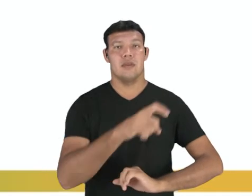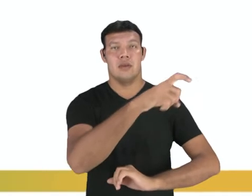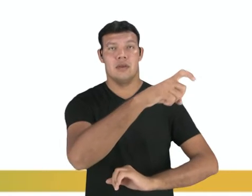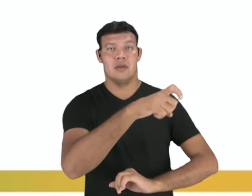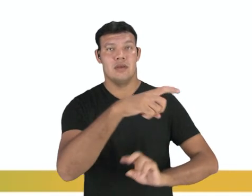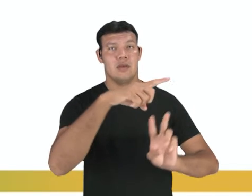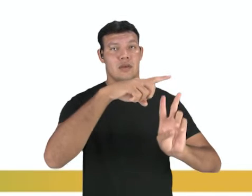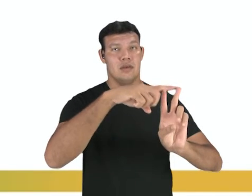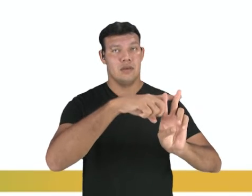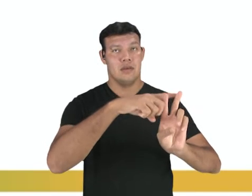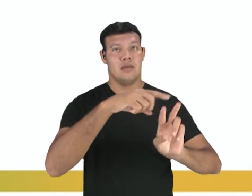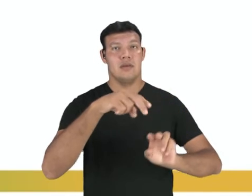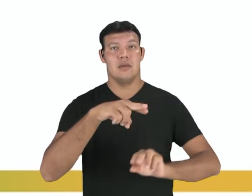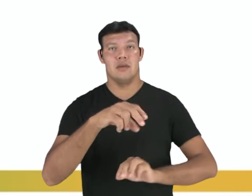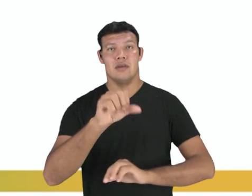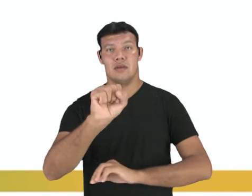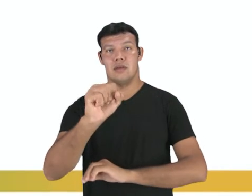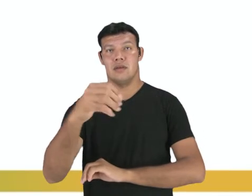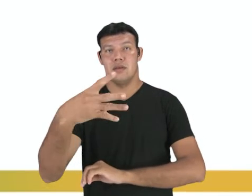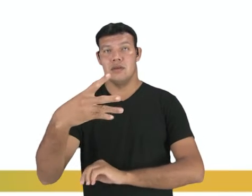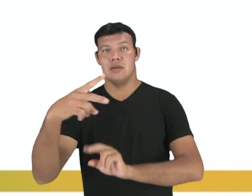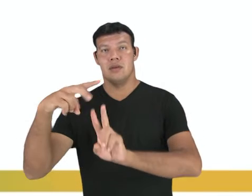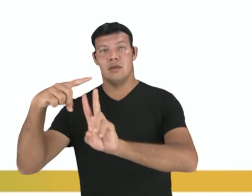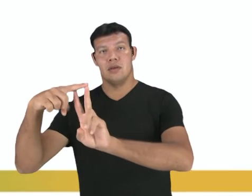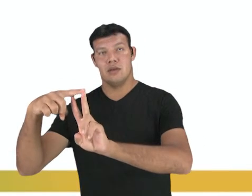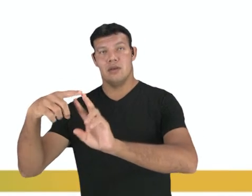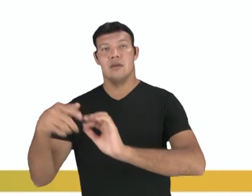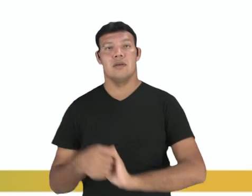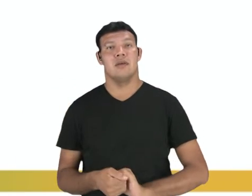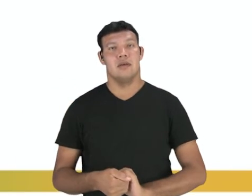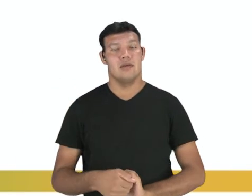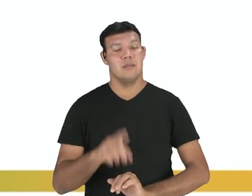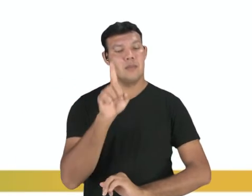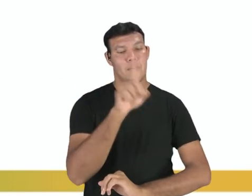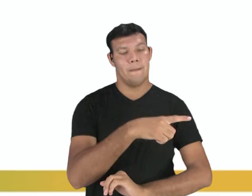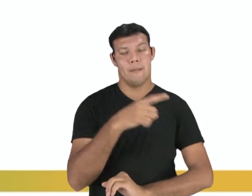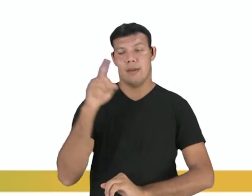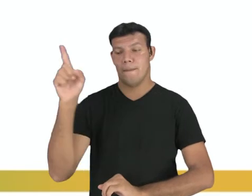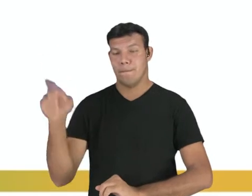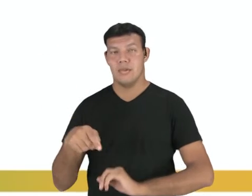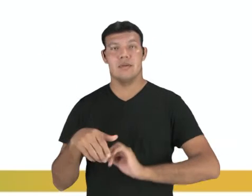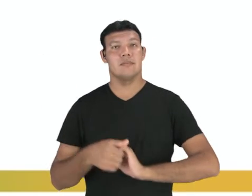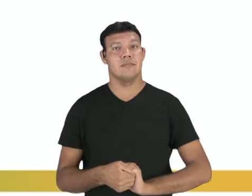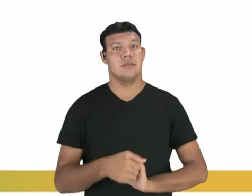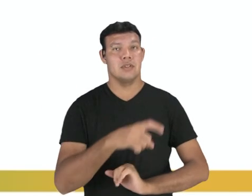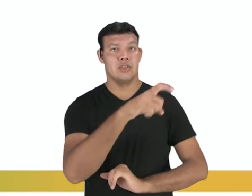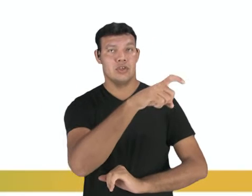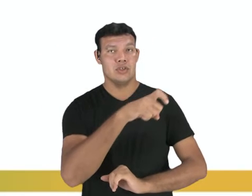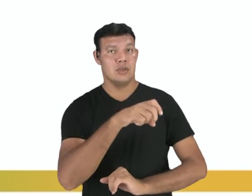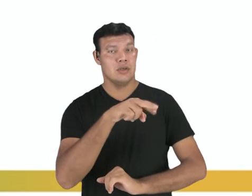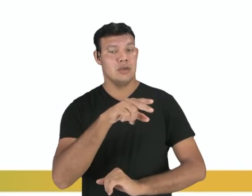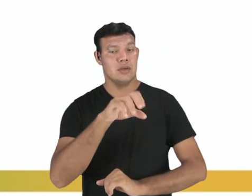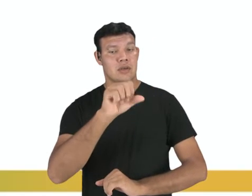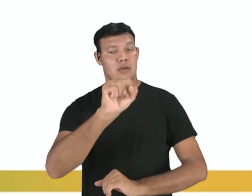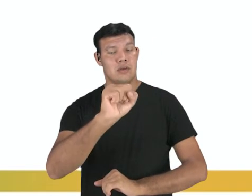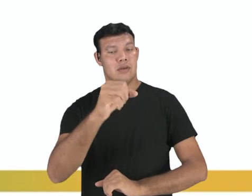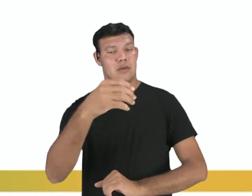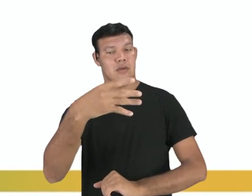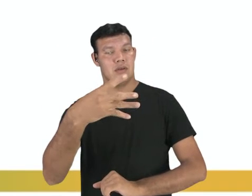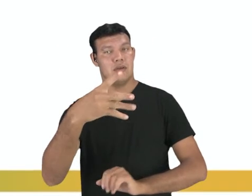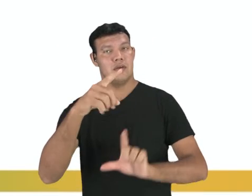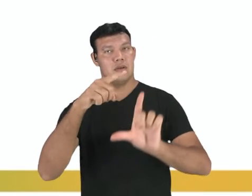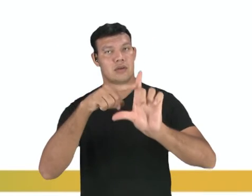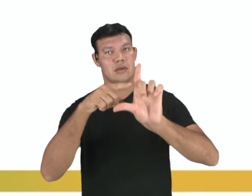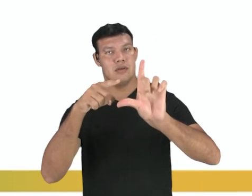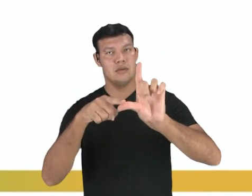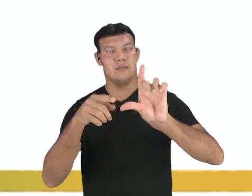chispita é igual a 84 pe eliminamos os dois pia aí então vai ficar x é igual a